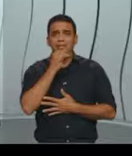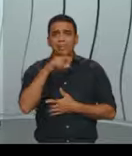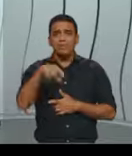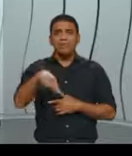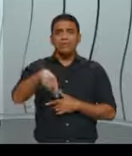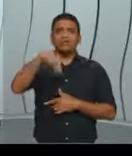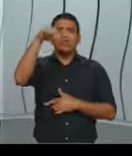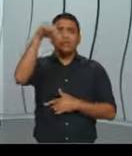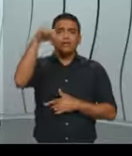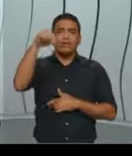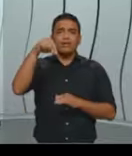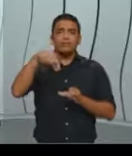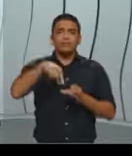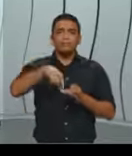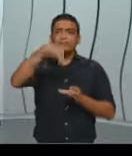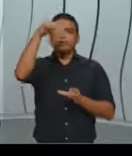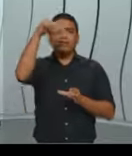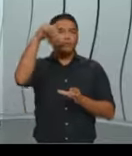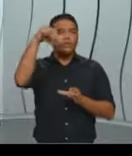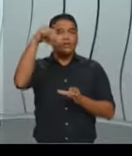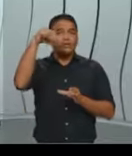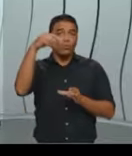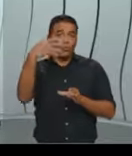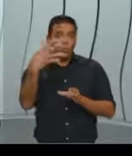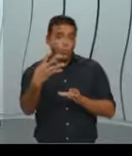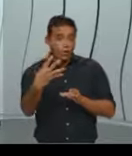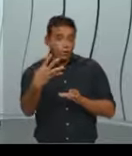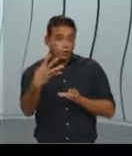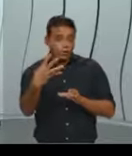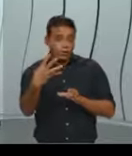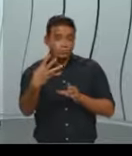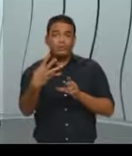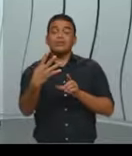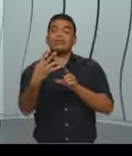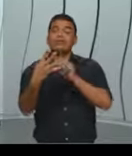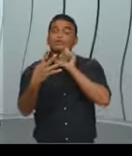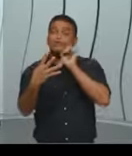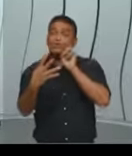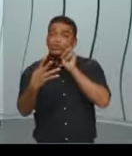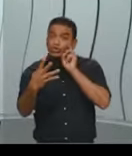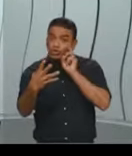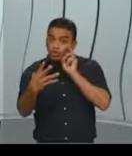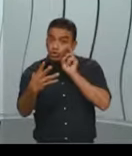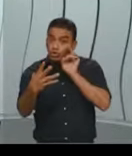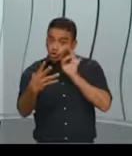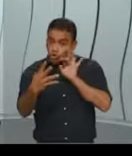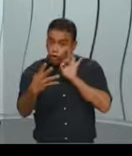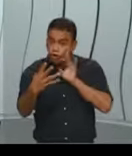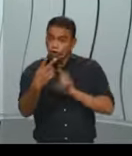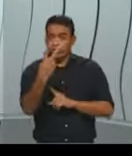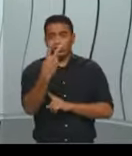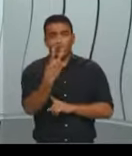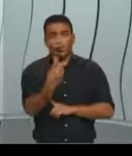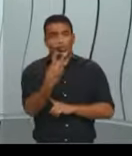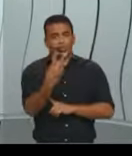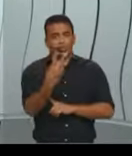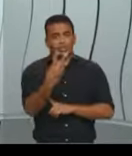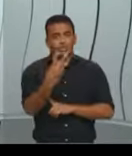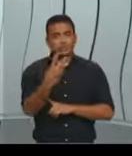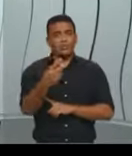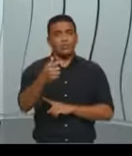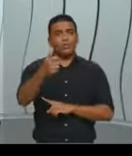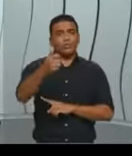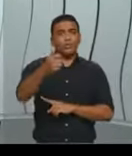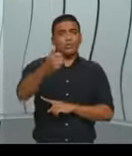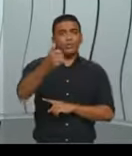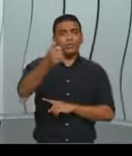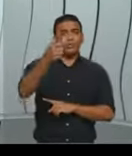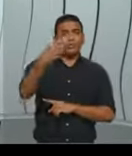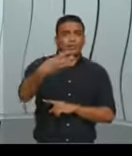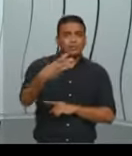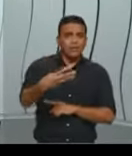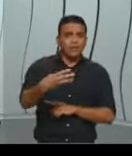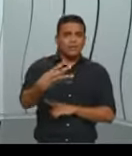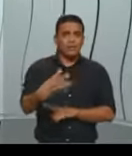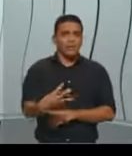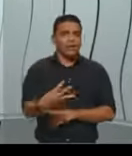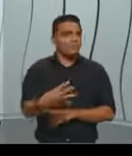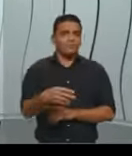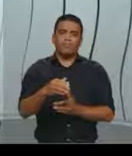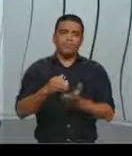sorteio. Desses 4 só irão 2. Pensa bem, quem ficou em terceiro e quem ficou em quarto está fora, tá